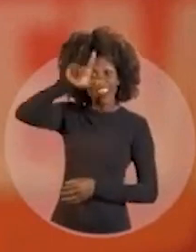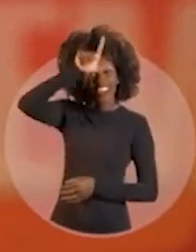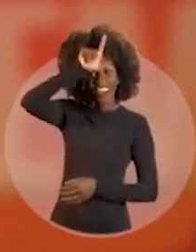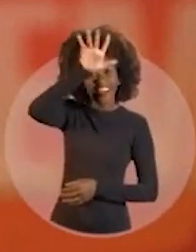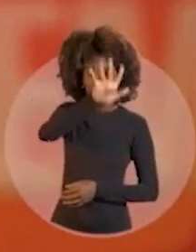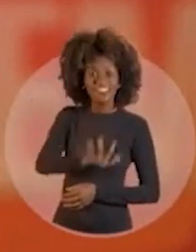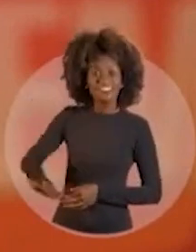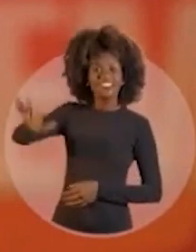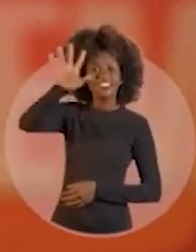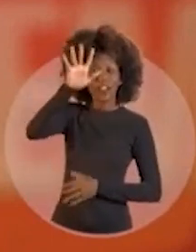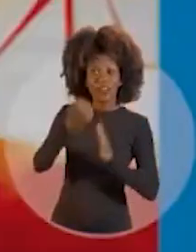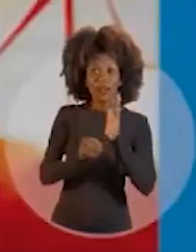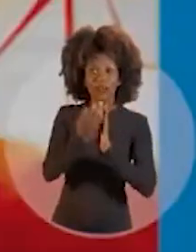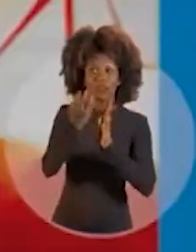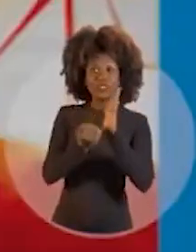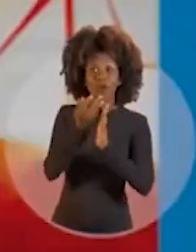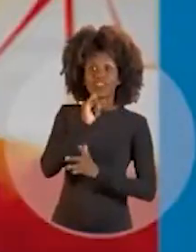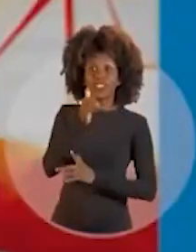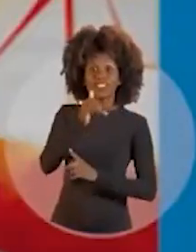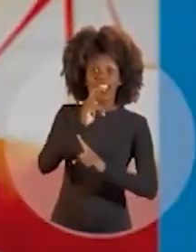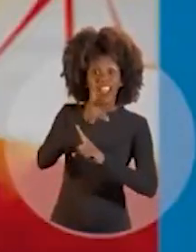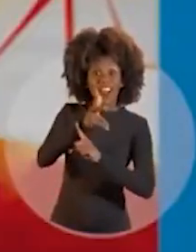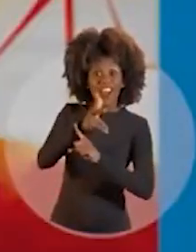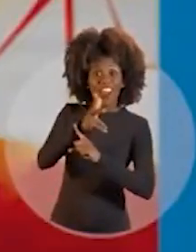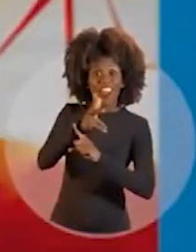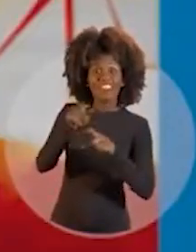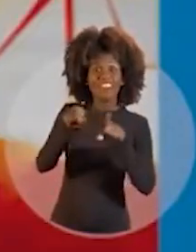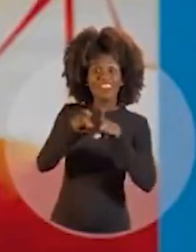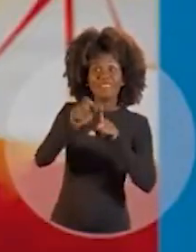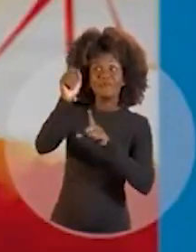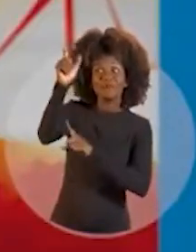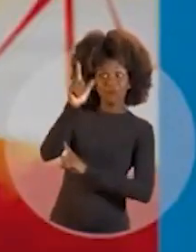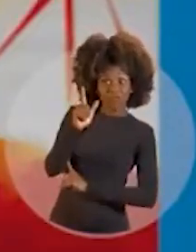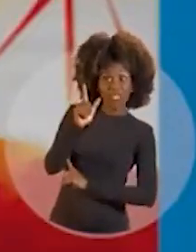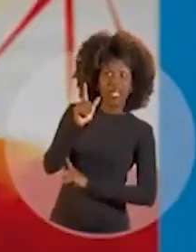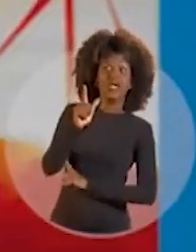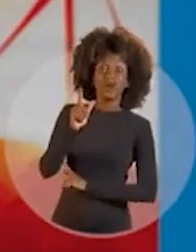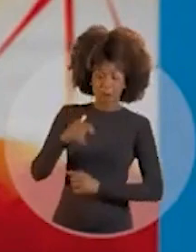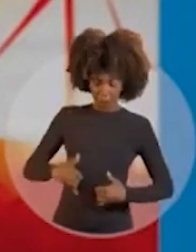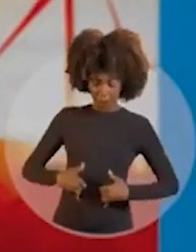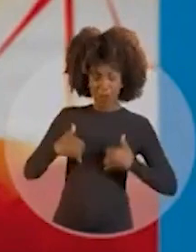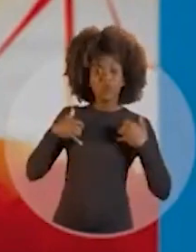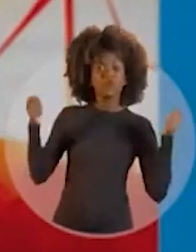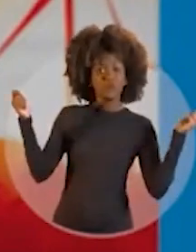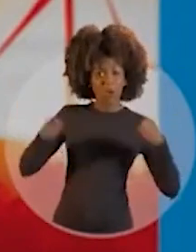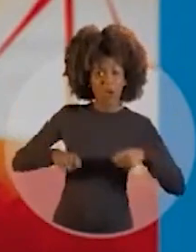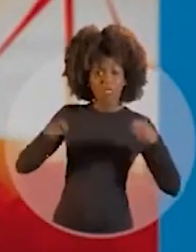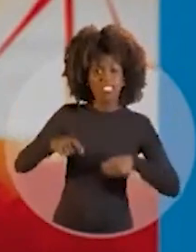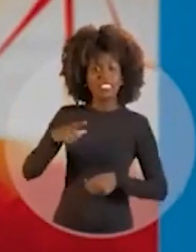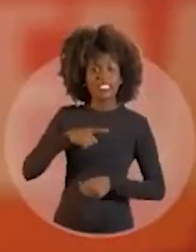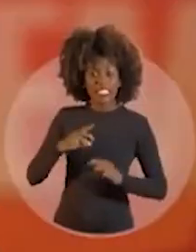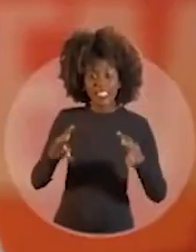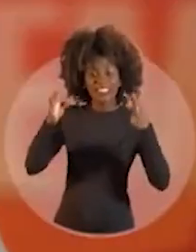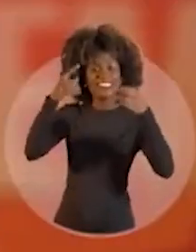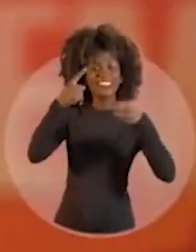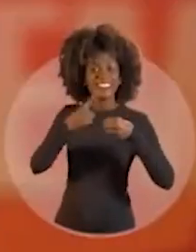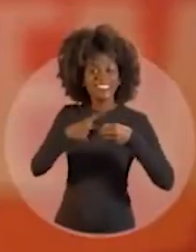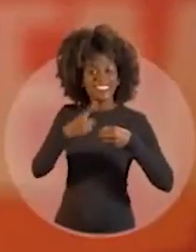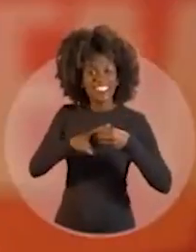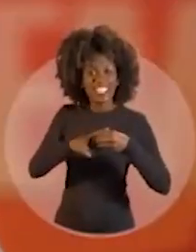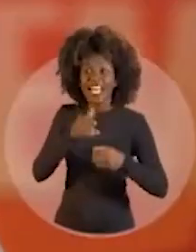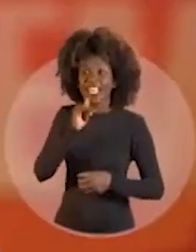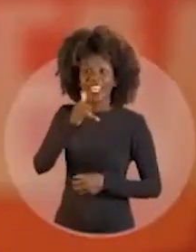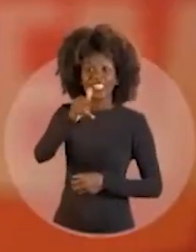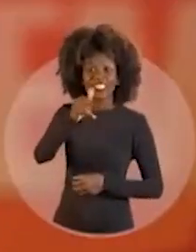produção de energia eólica e solar. Pode ficar orgulhoso. Trouxemos tecnologia para o interior, que além de energia, gera